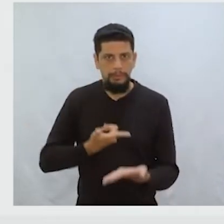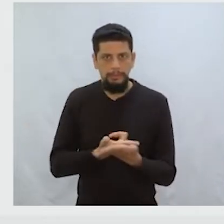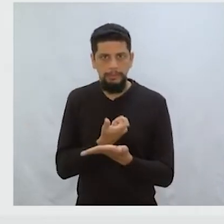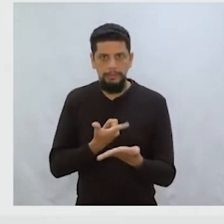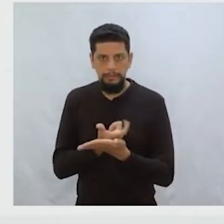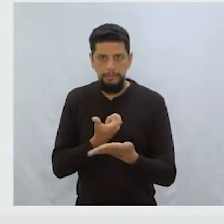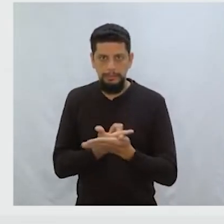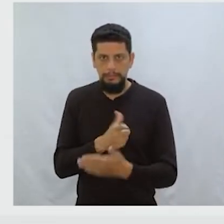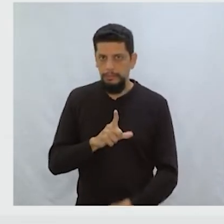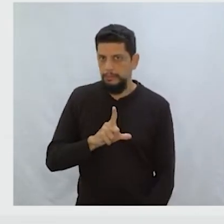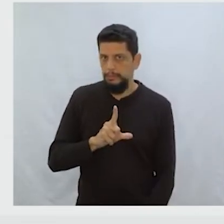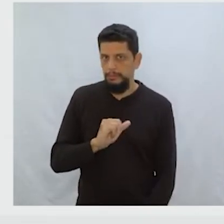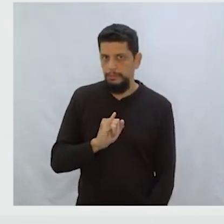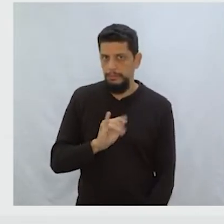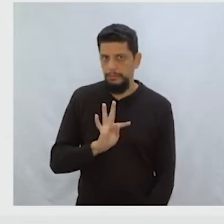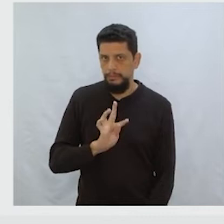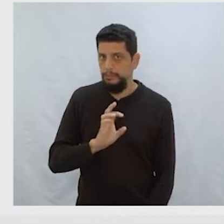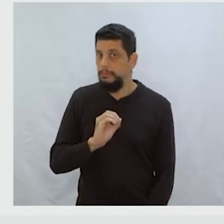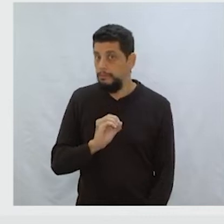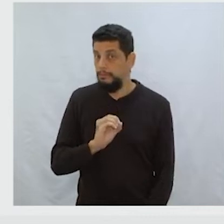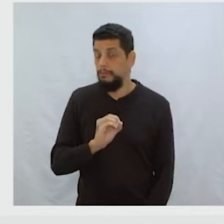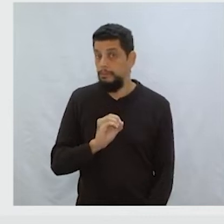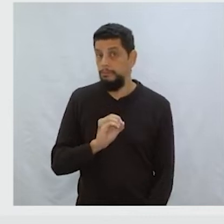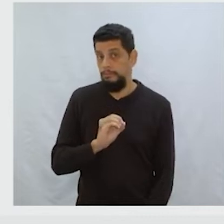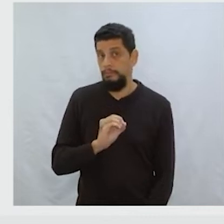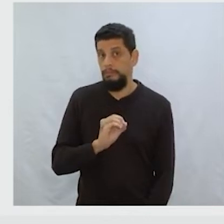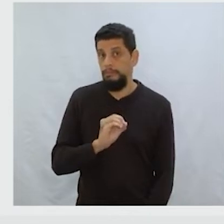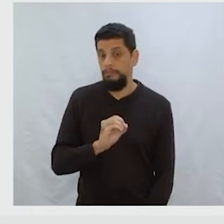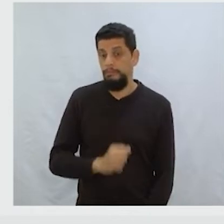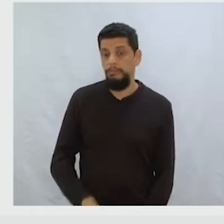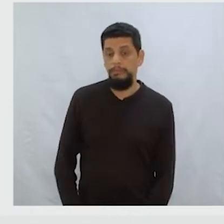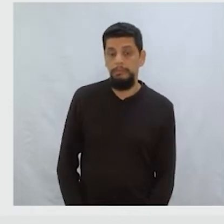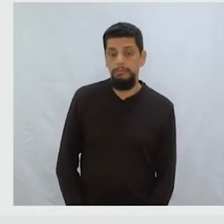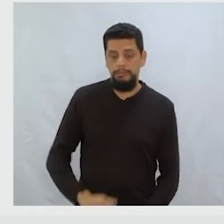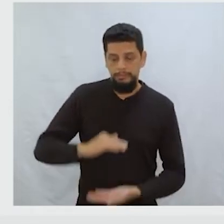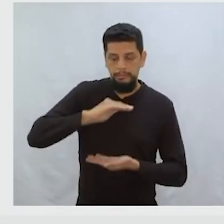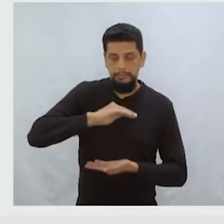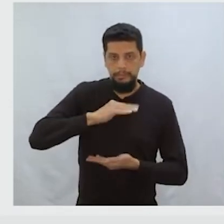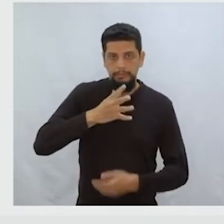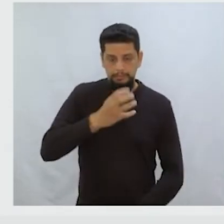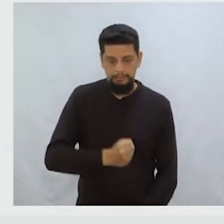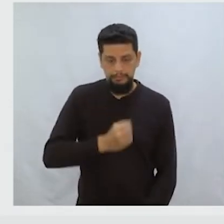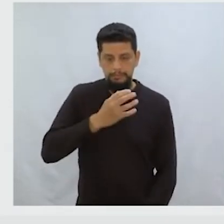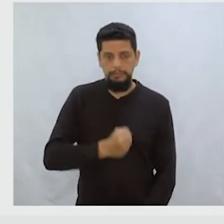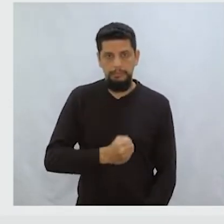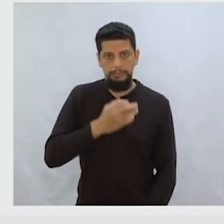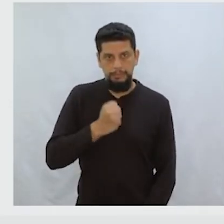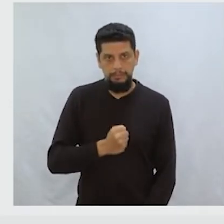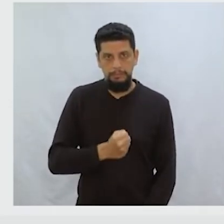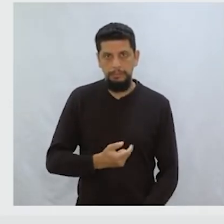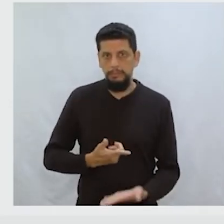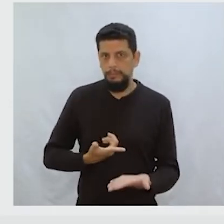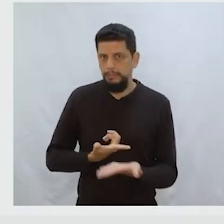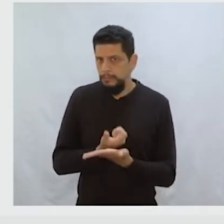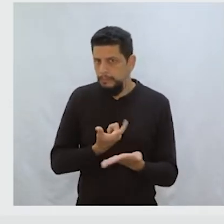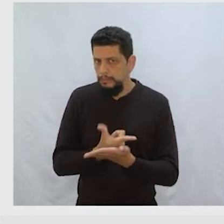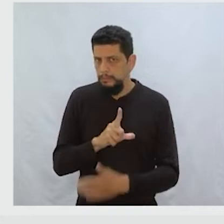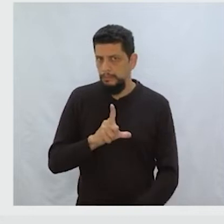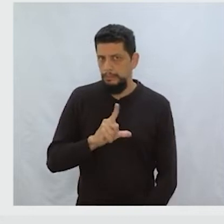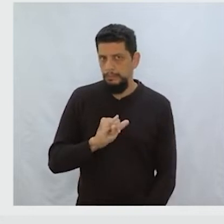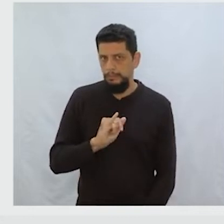suco, é litro ou não é litro? E a caixa de leite?